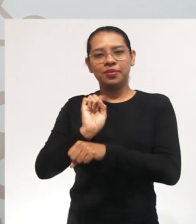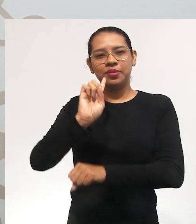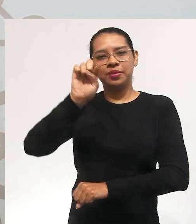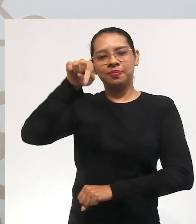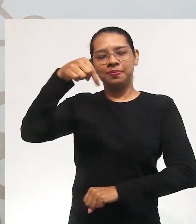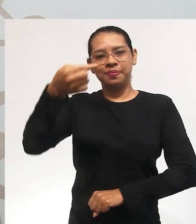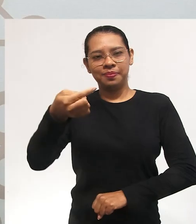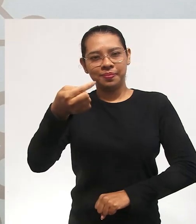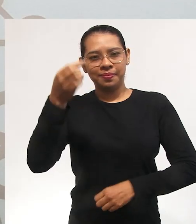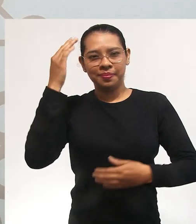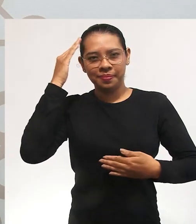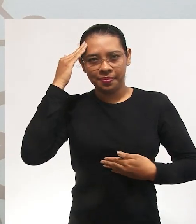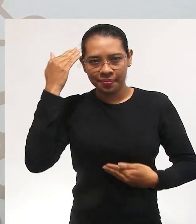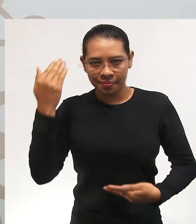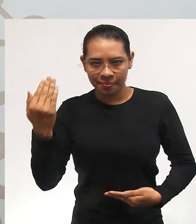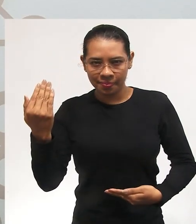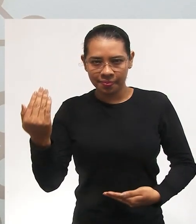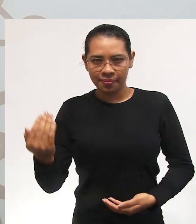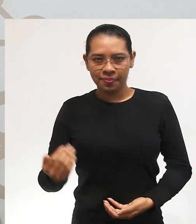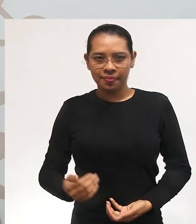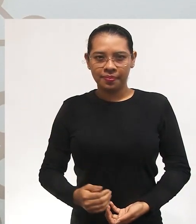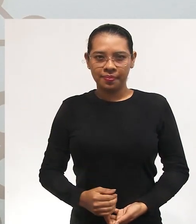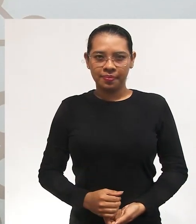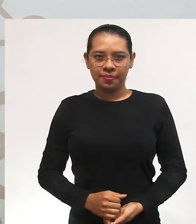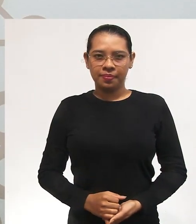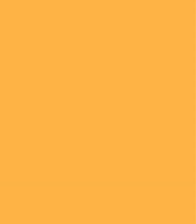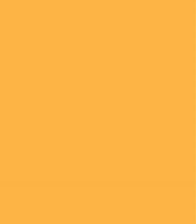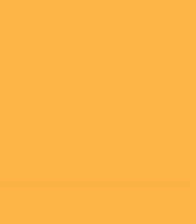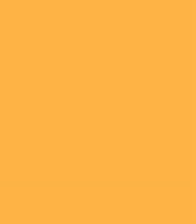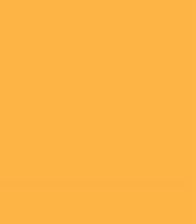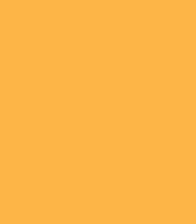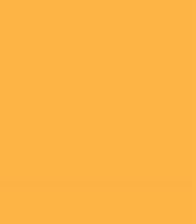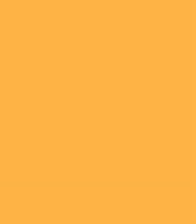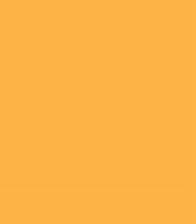E aguardo vocês na próxima. Muito obrigada.